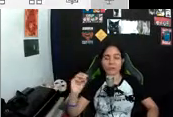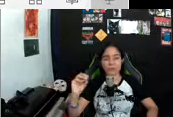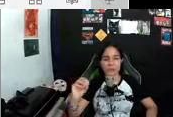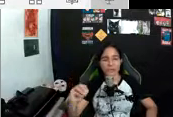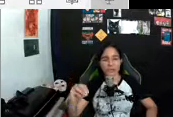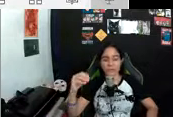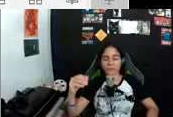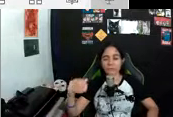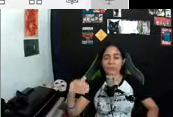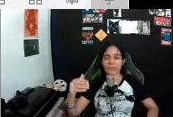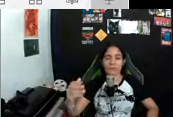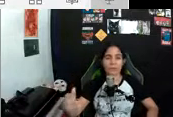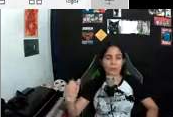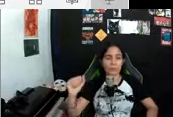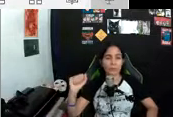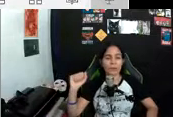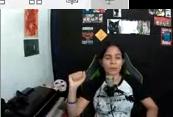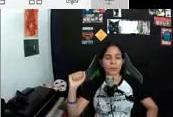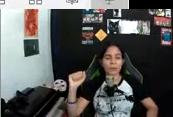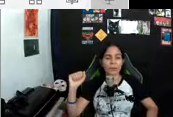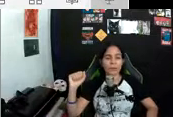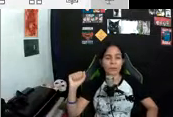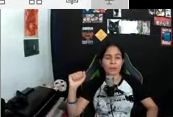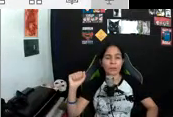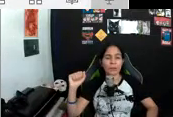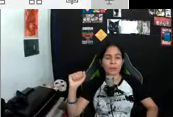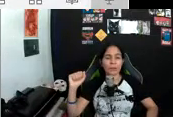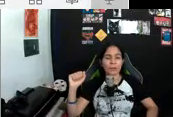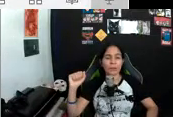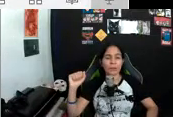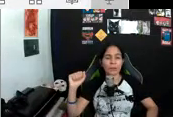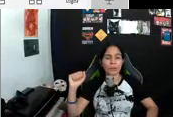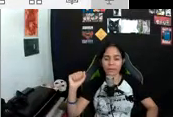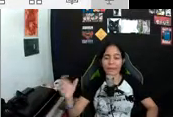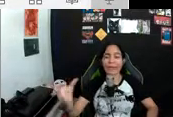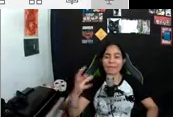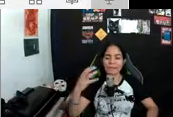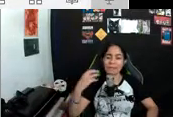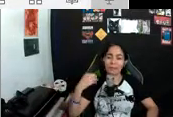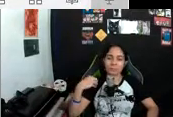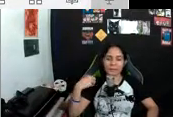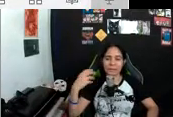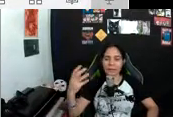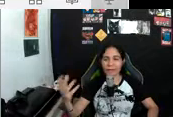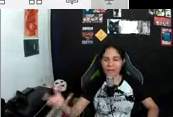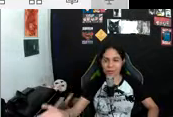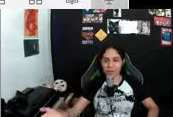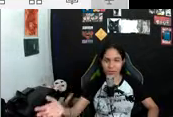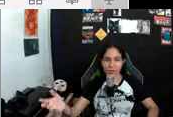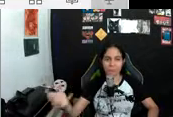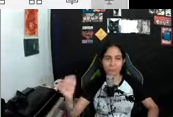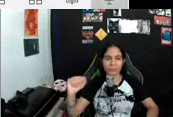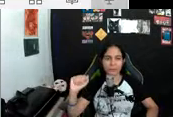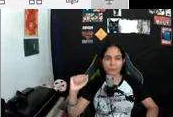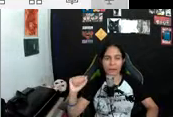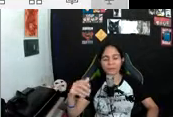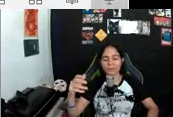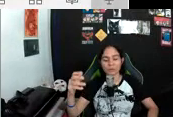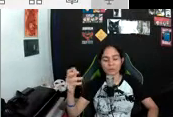extremamente importante, fundamental para a relação paciente